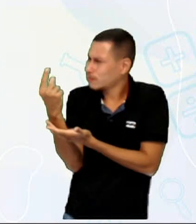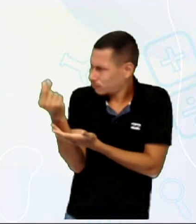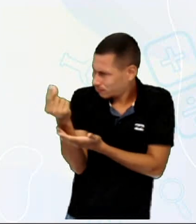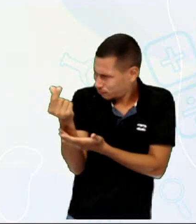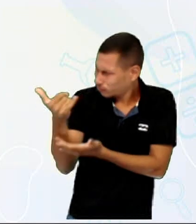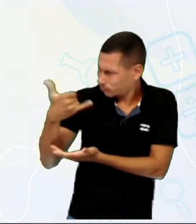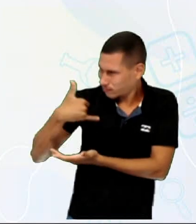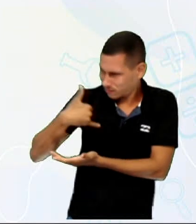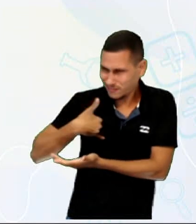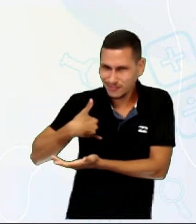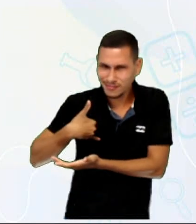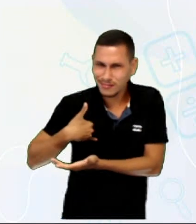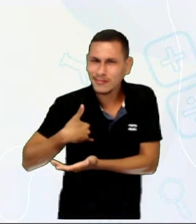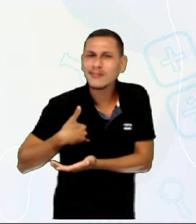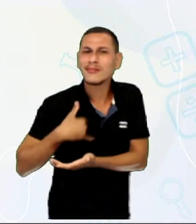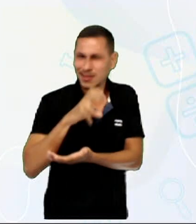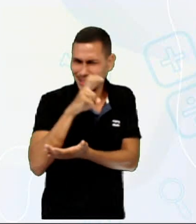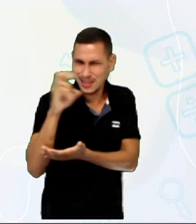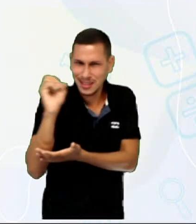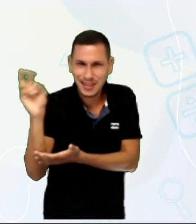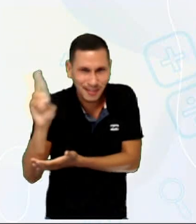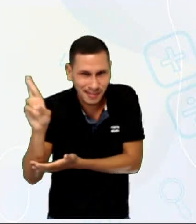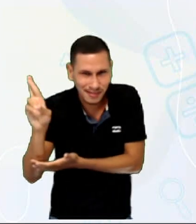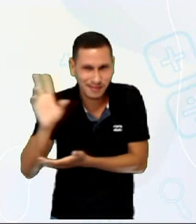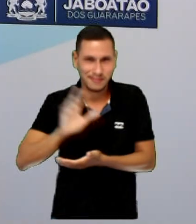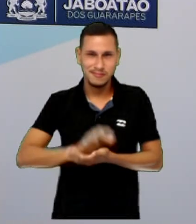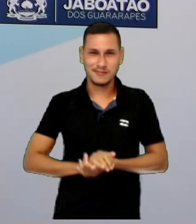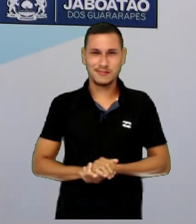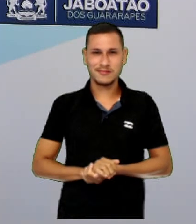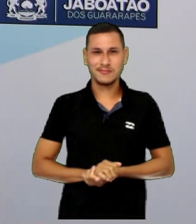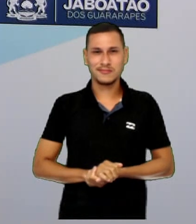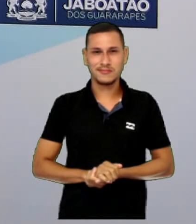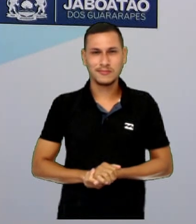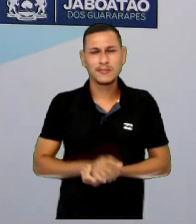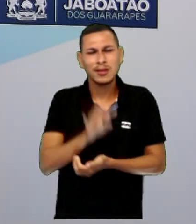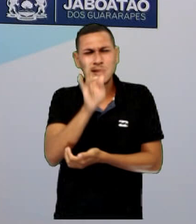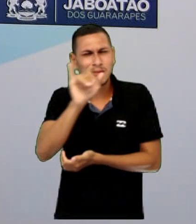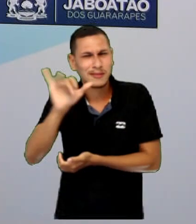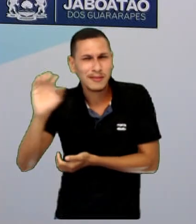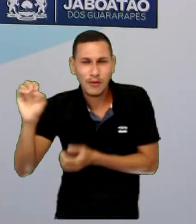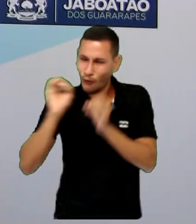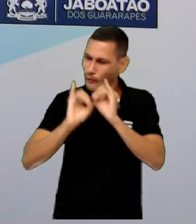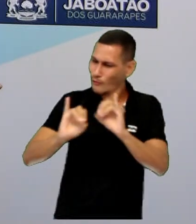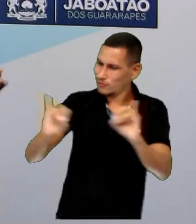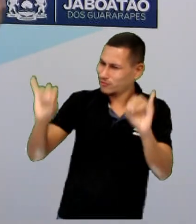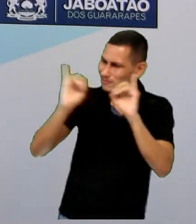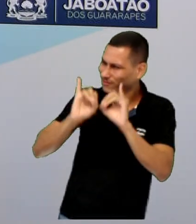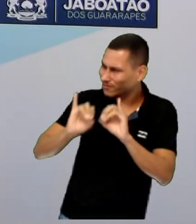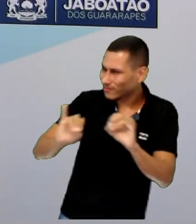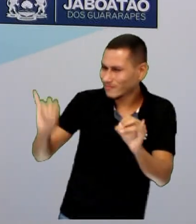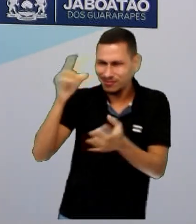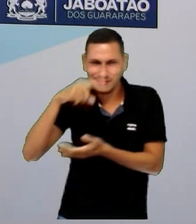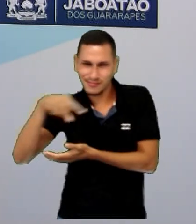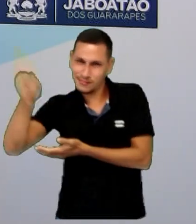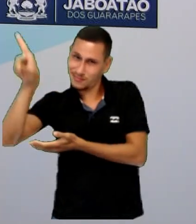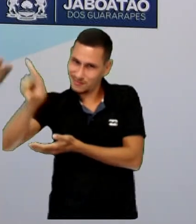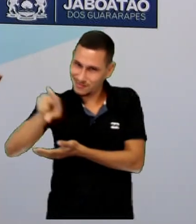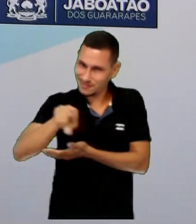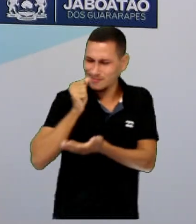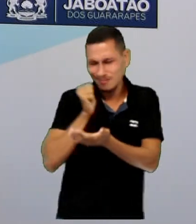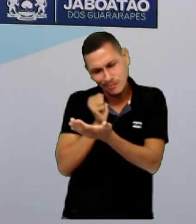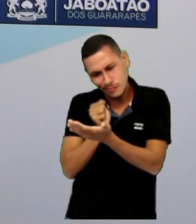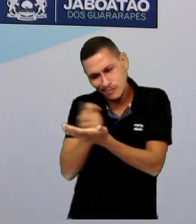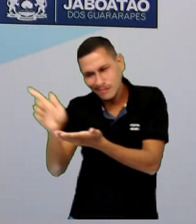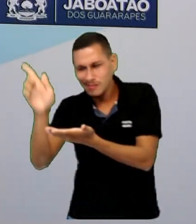me diz quanto foi, 500 réis. Tião, Oi, foste,